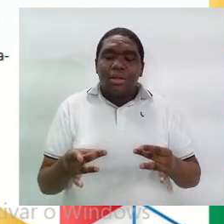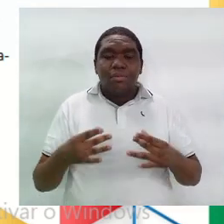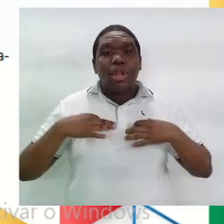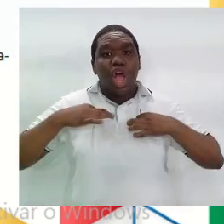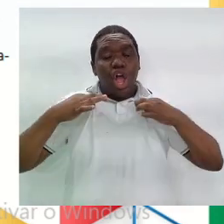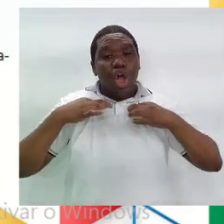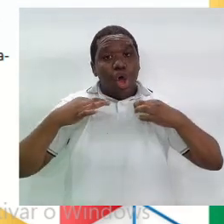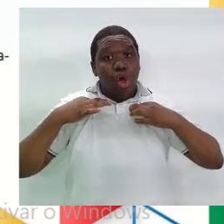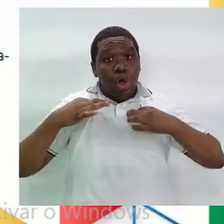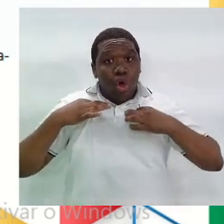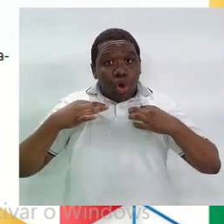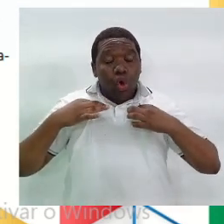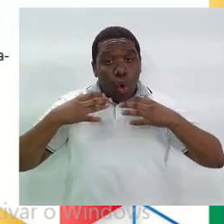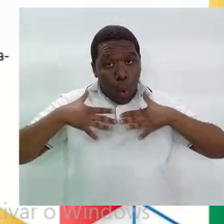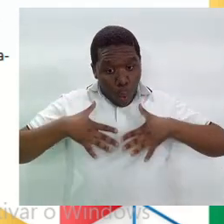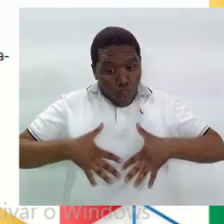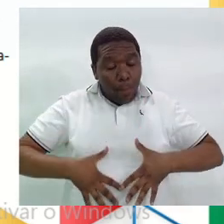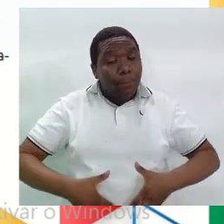roupa, a